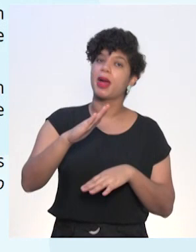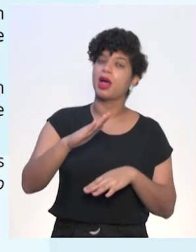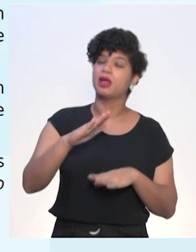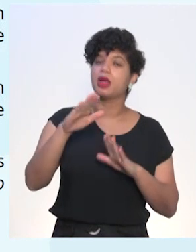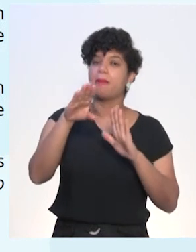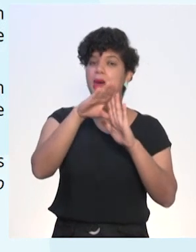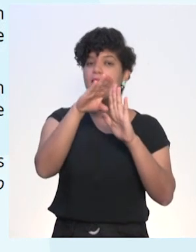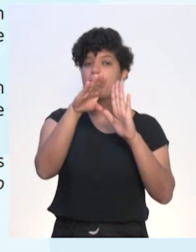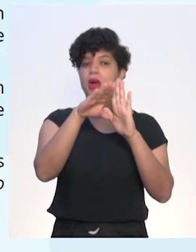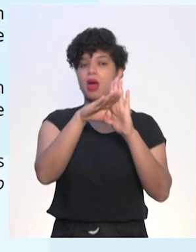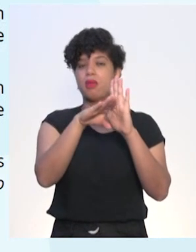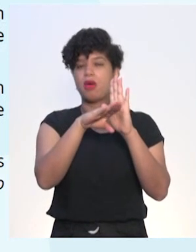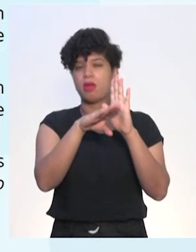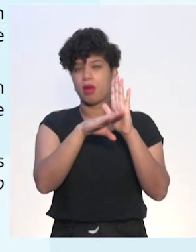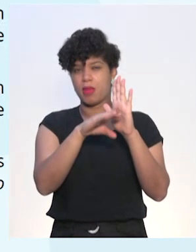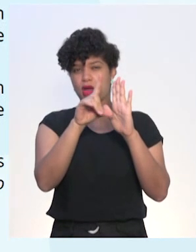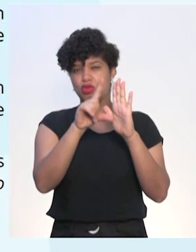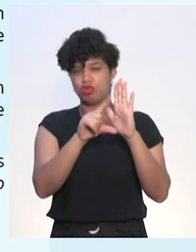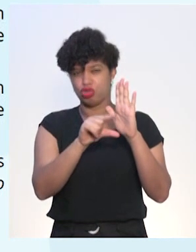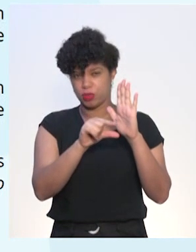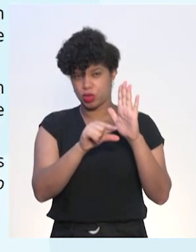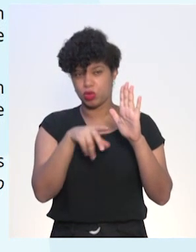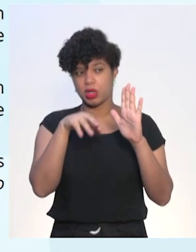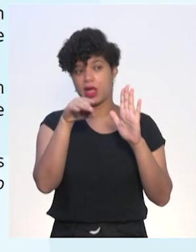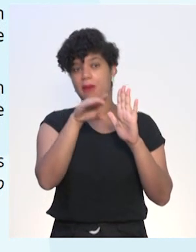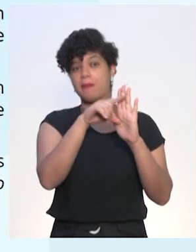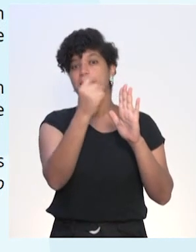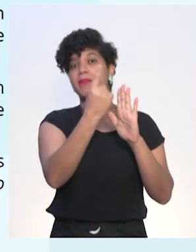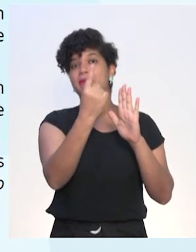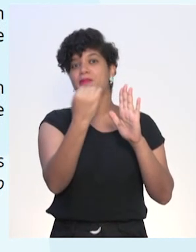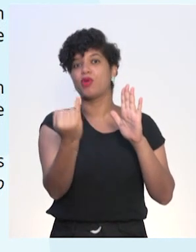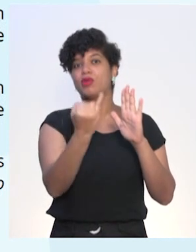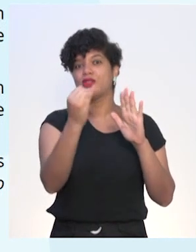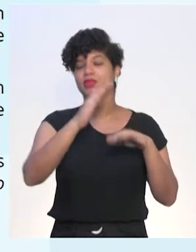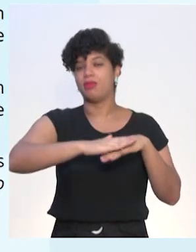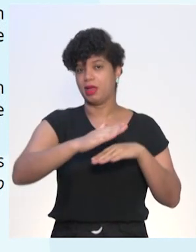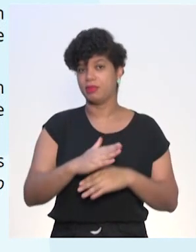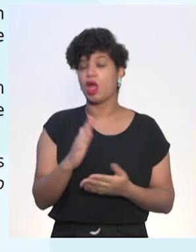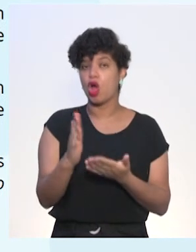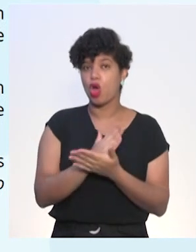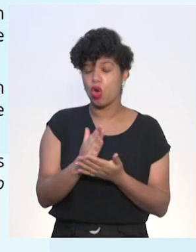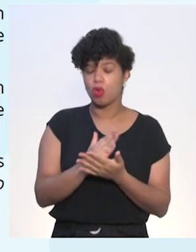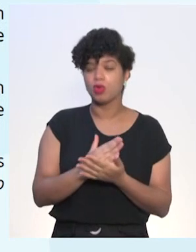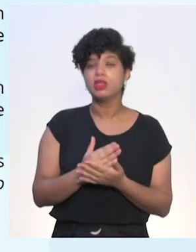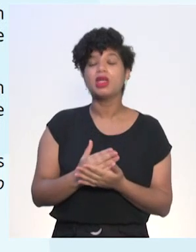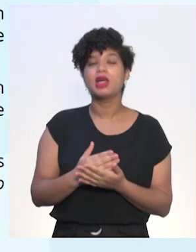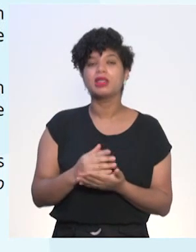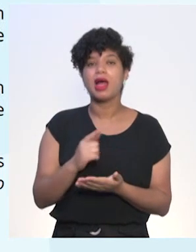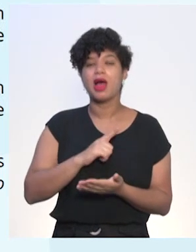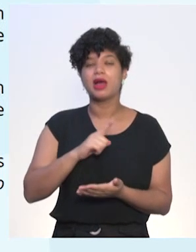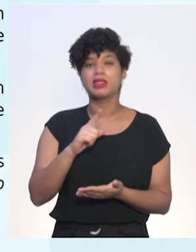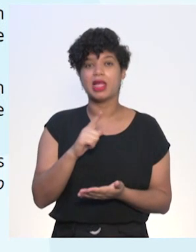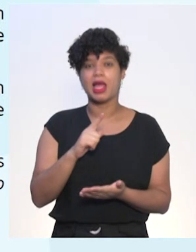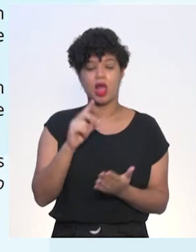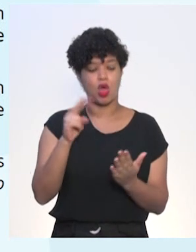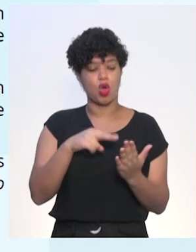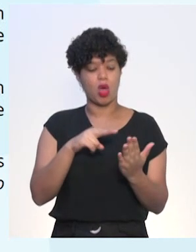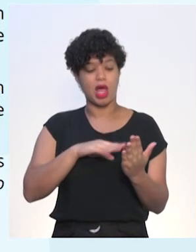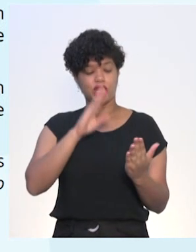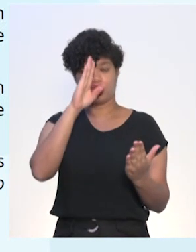importantes para as menos importantes para chamar a atenção dos leitores algumas notícias iniciam com uma manchete bem